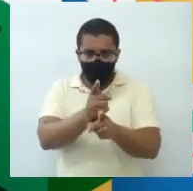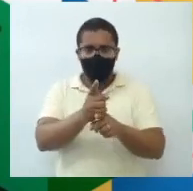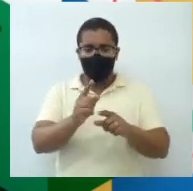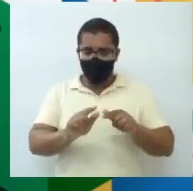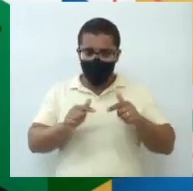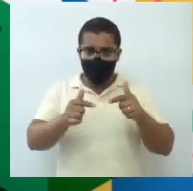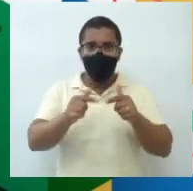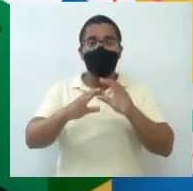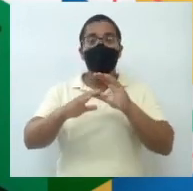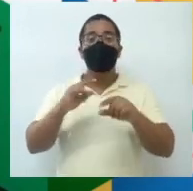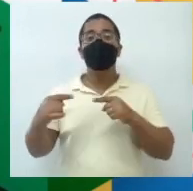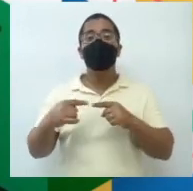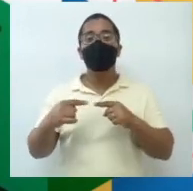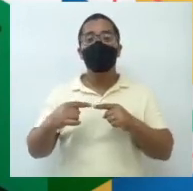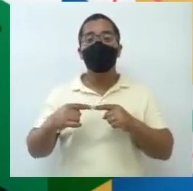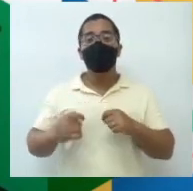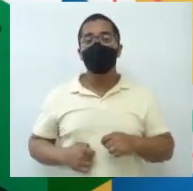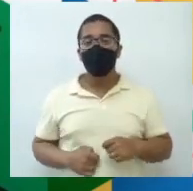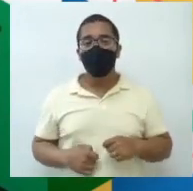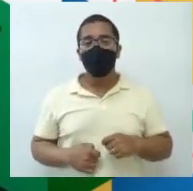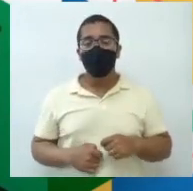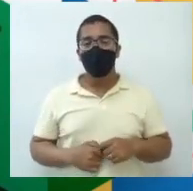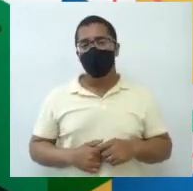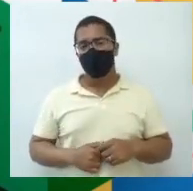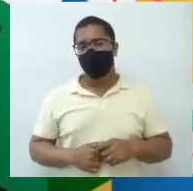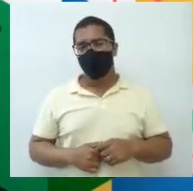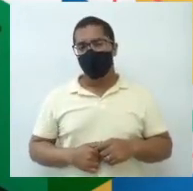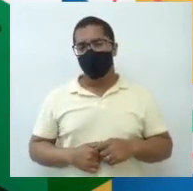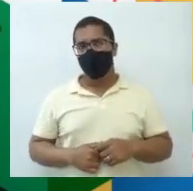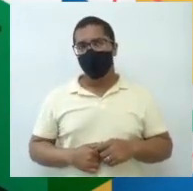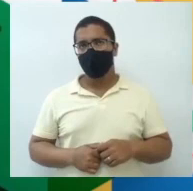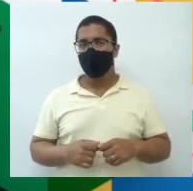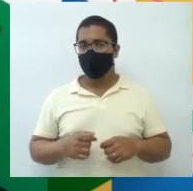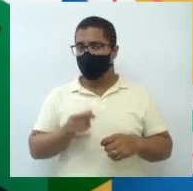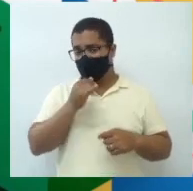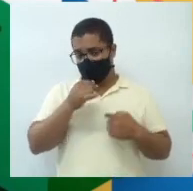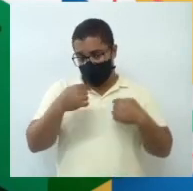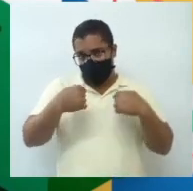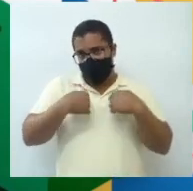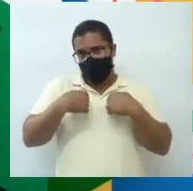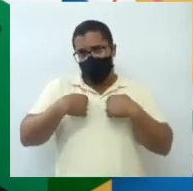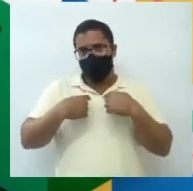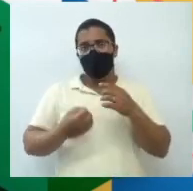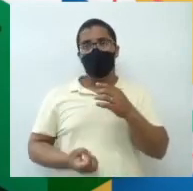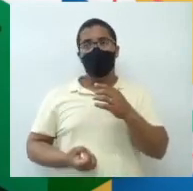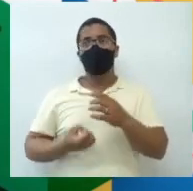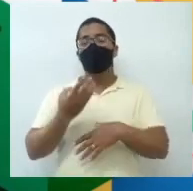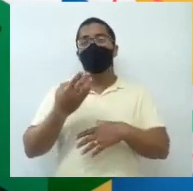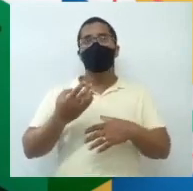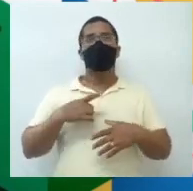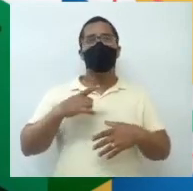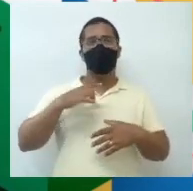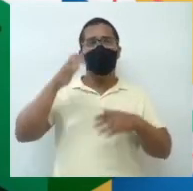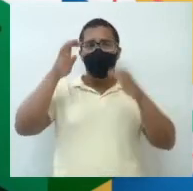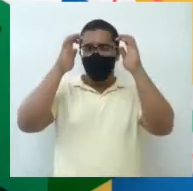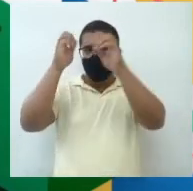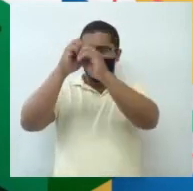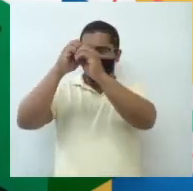comunicativo segundo a mesma seria o que quando eu desenvolvi uma racionalidade